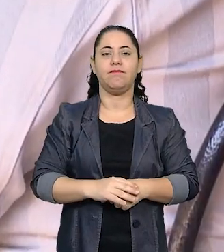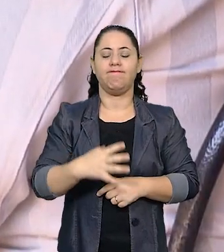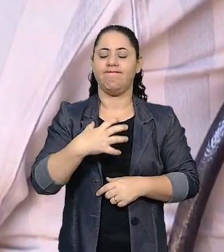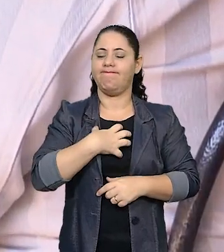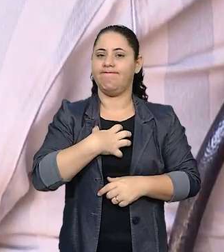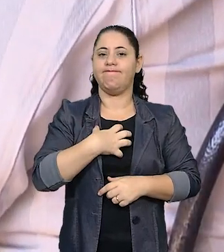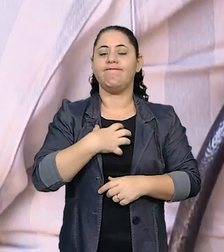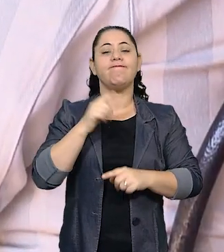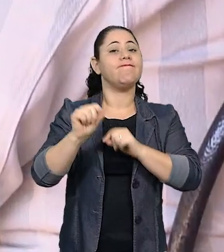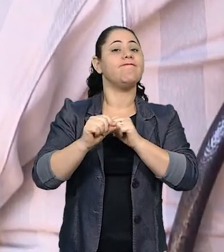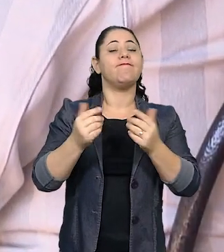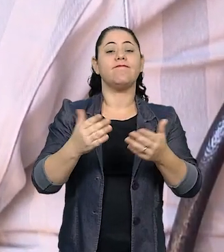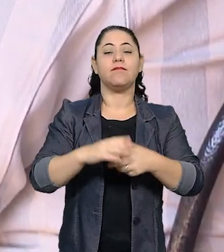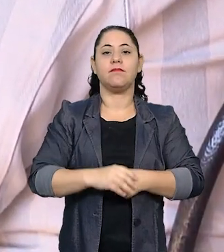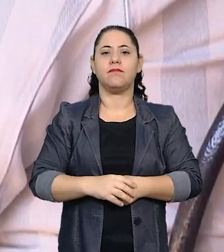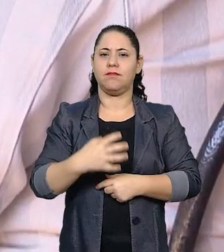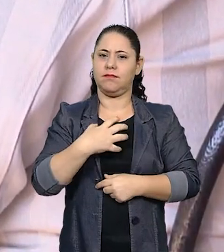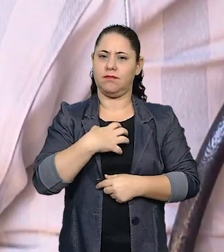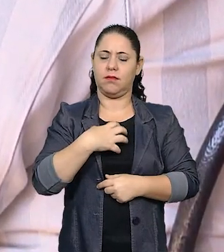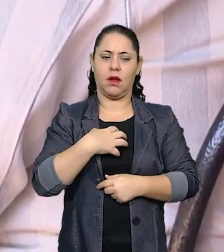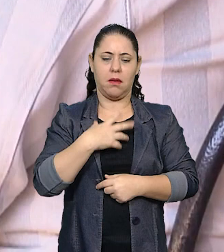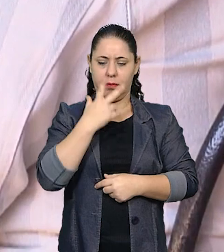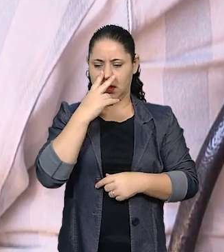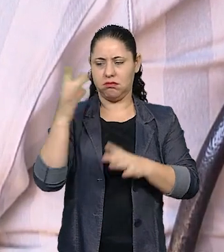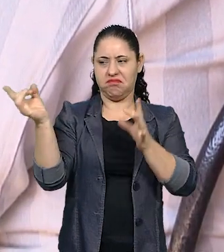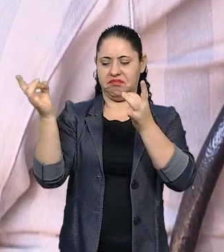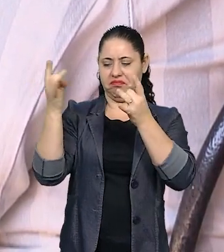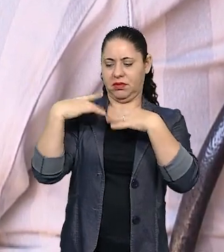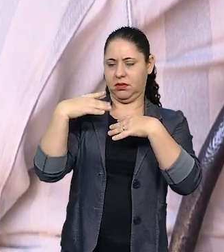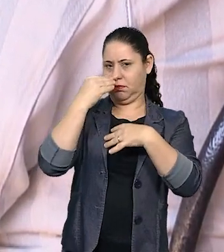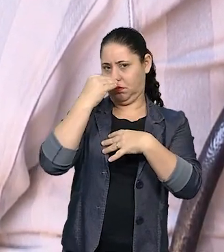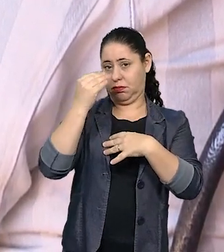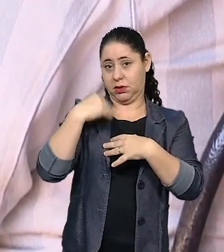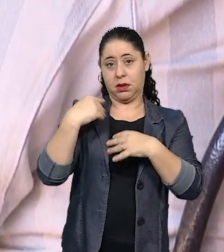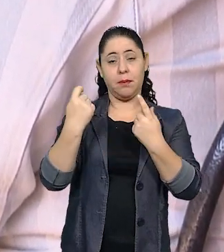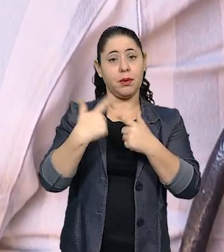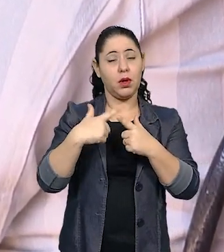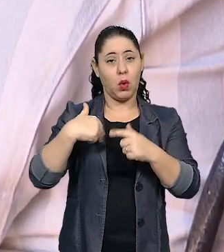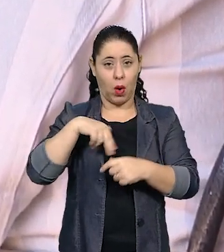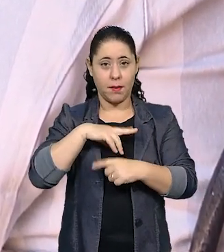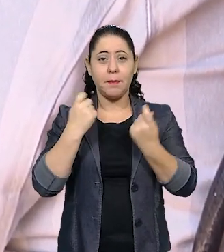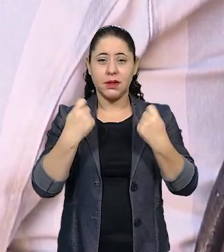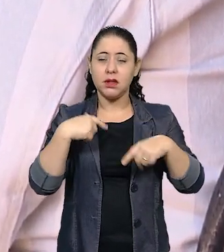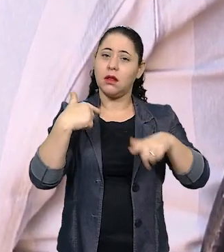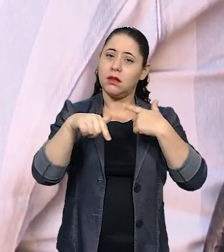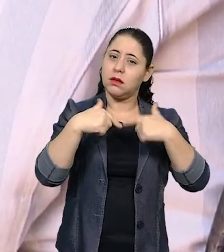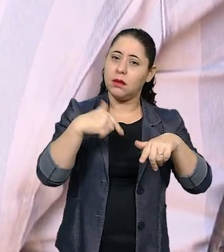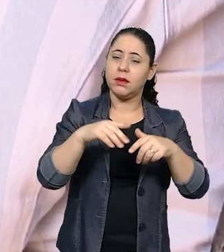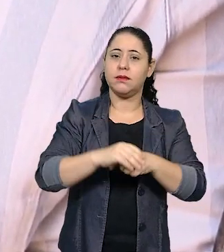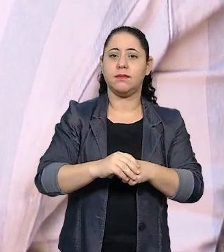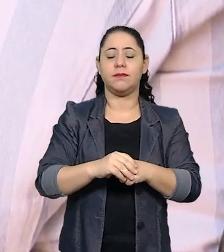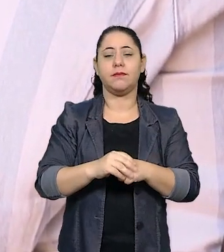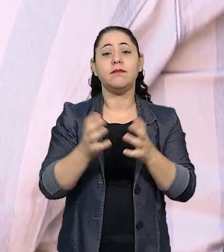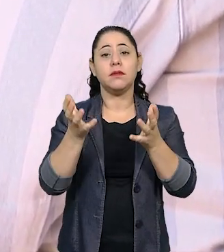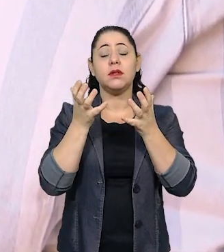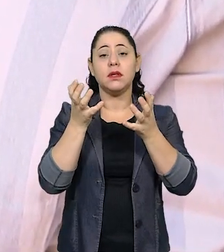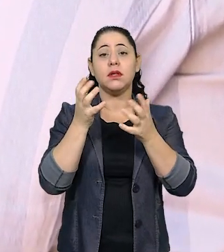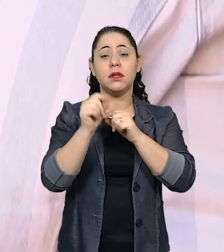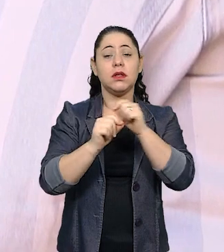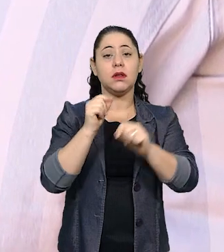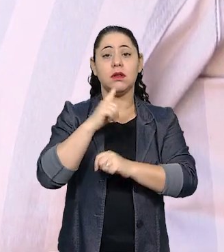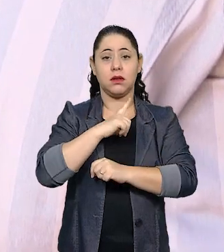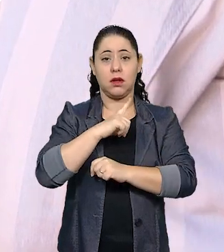é saber que não está pedindo nada além do que tem direito. Simone, qual que é o sentimento que fica? O sentimento